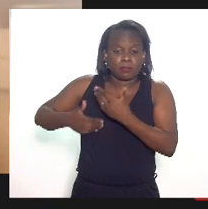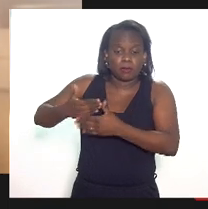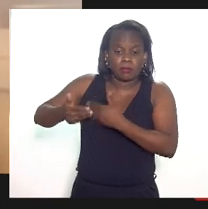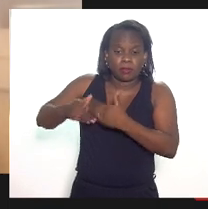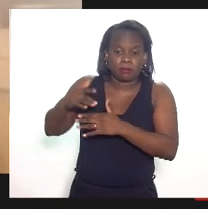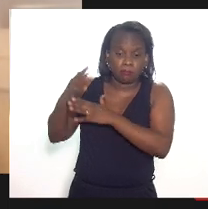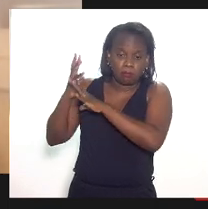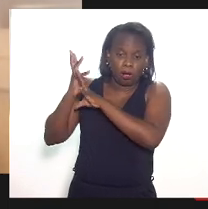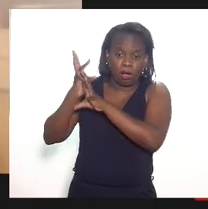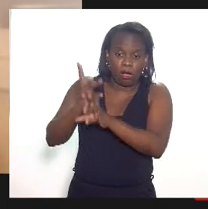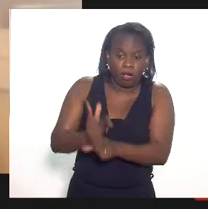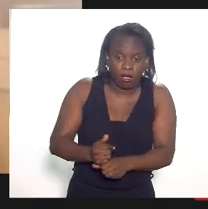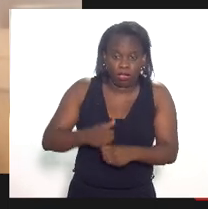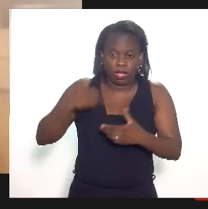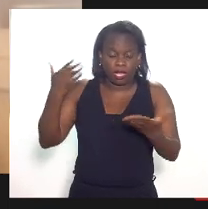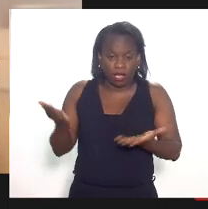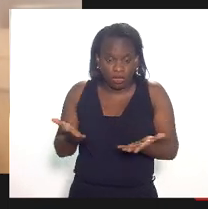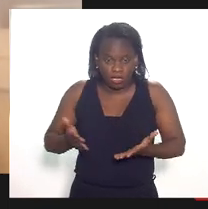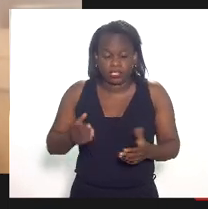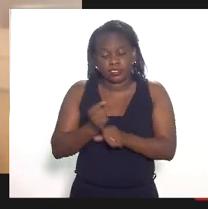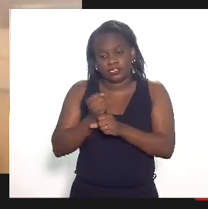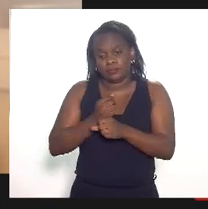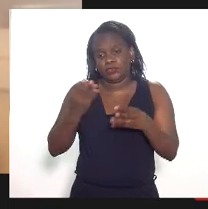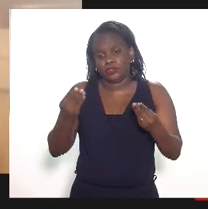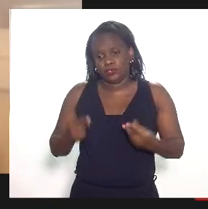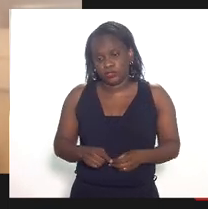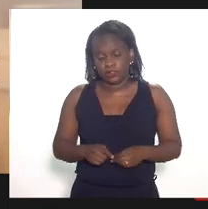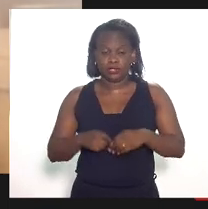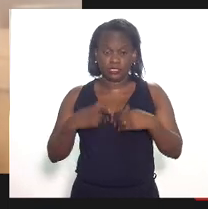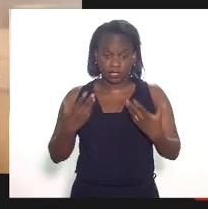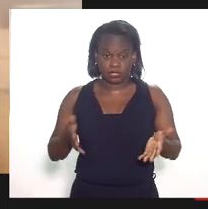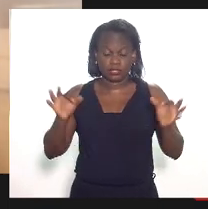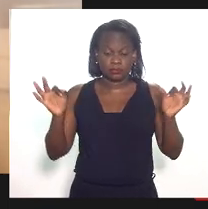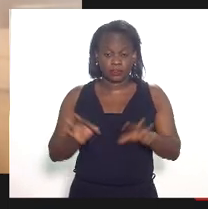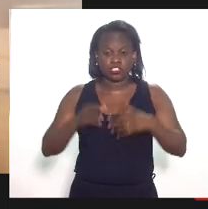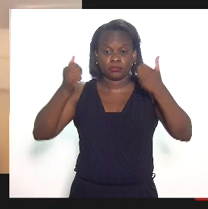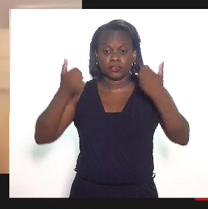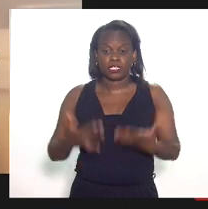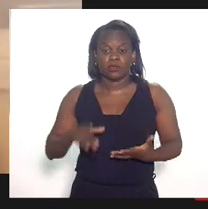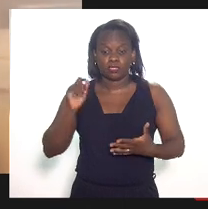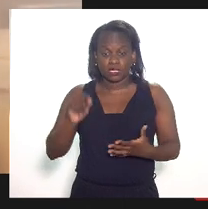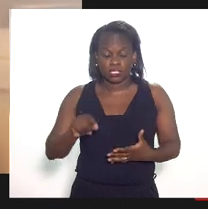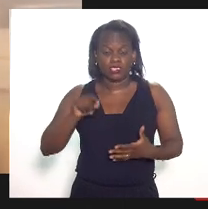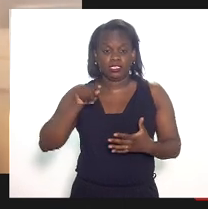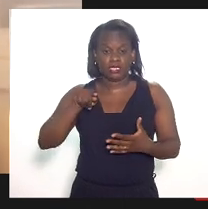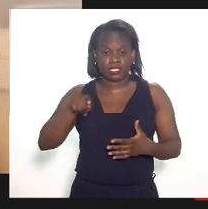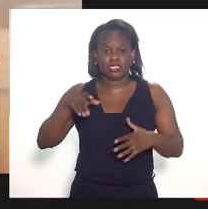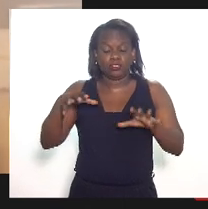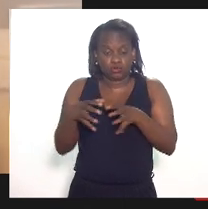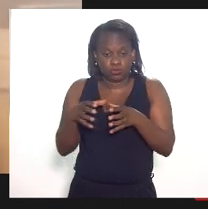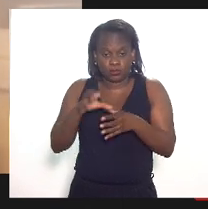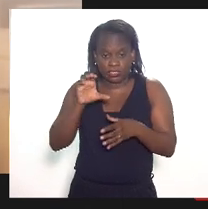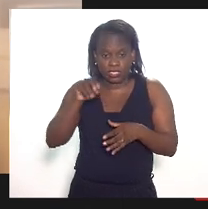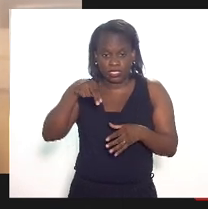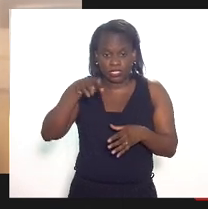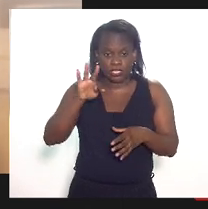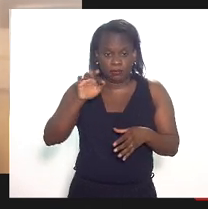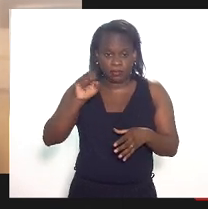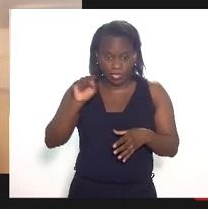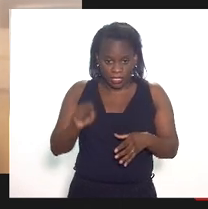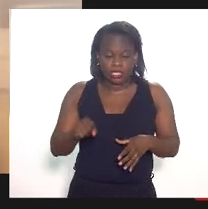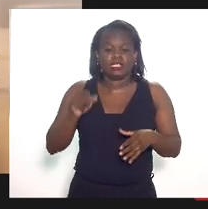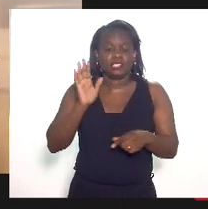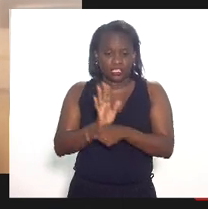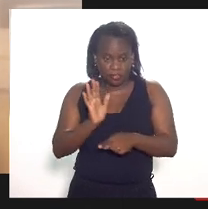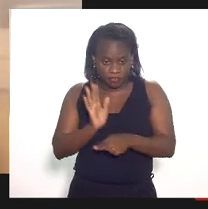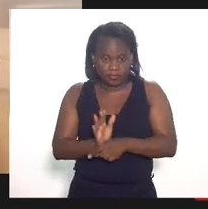o reconhecimento ao longo desses últimos anos. Então, assim, ó, para concluir, dizendo que a nossa entidade defende, sim, a concluindo questão